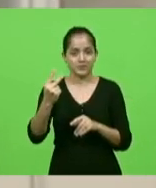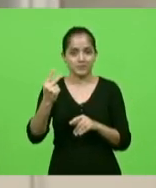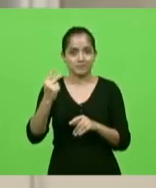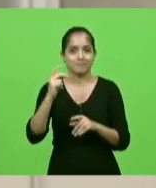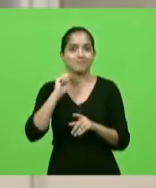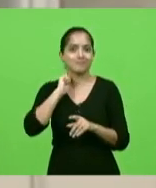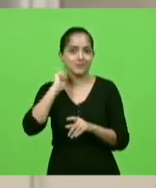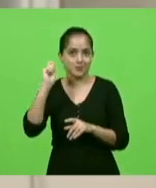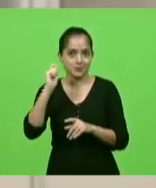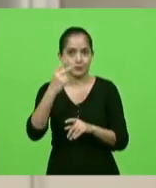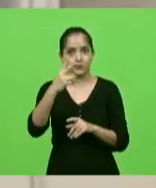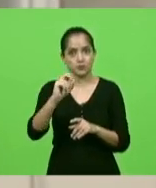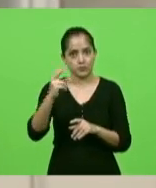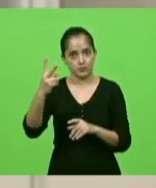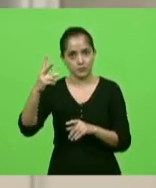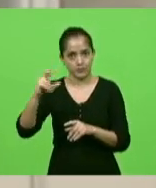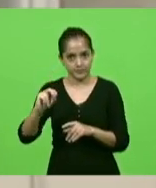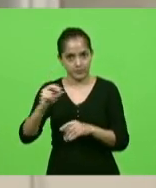abriu